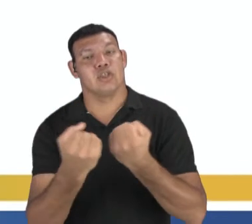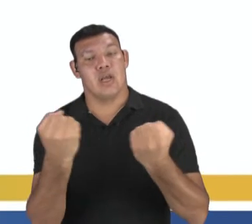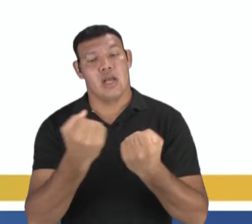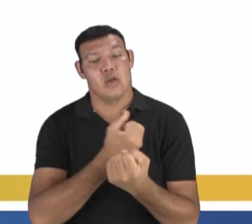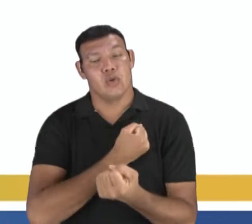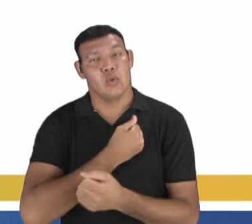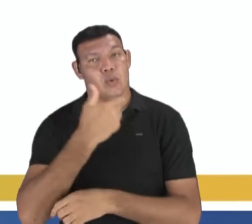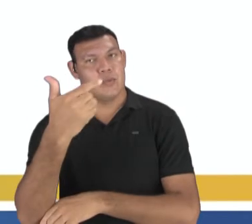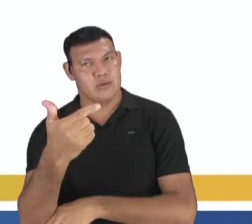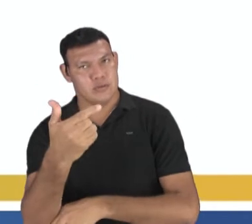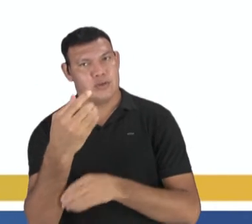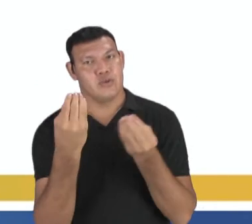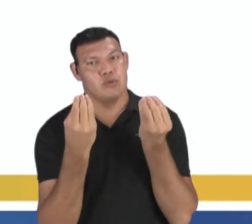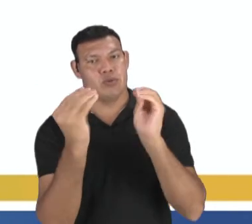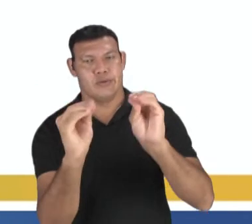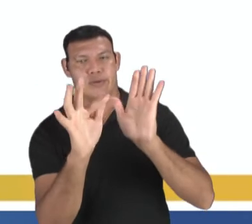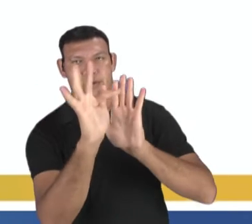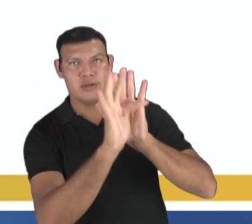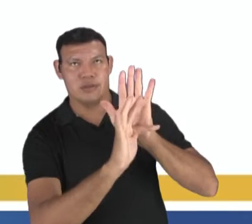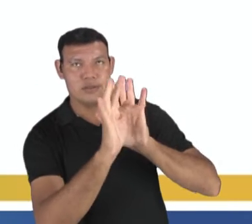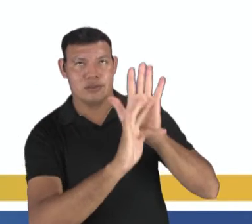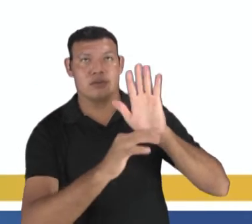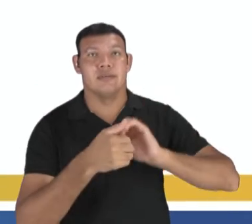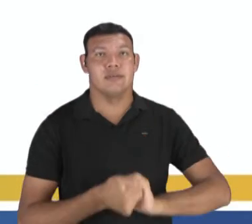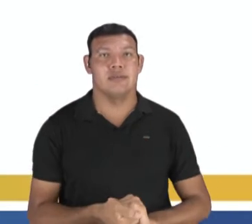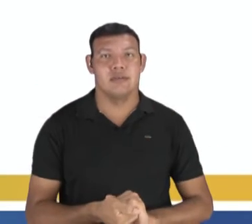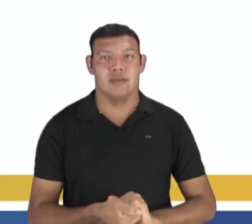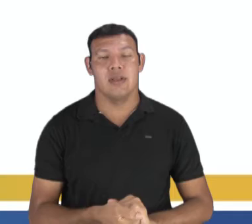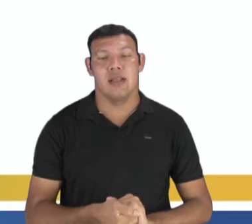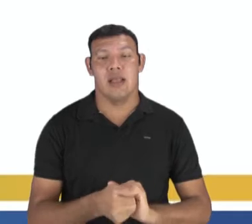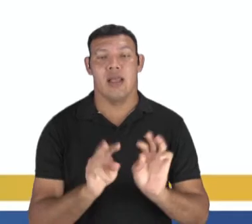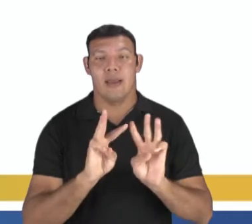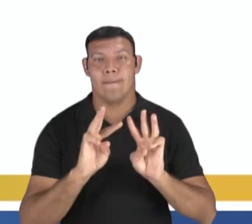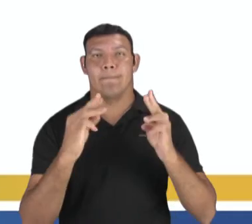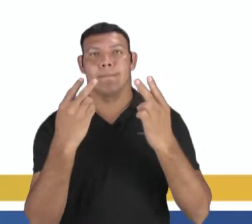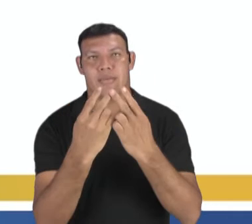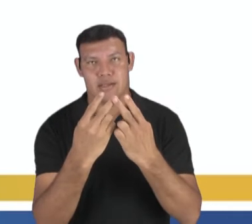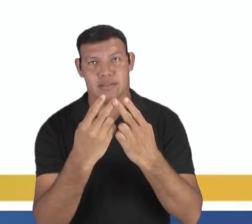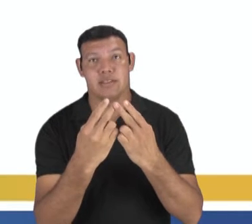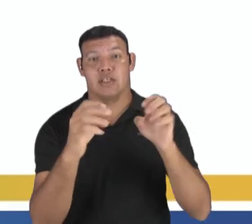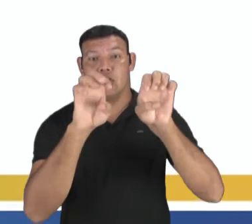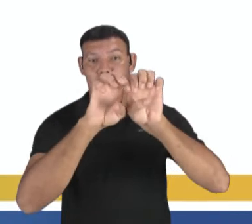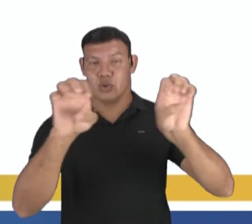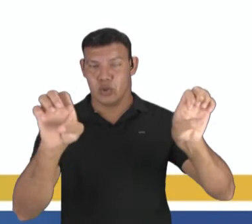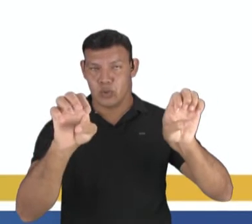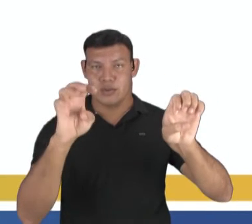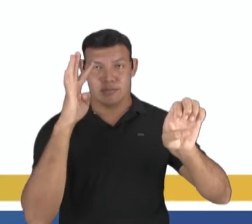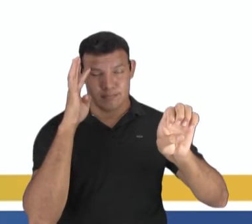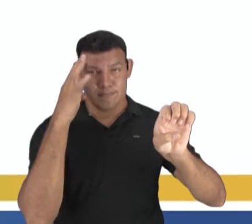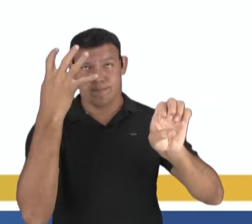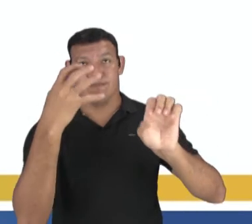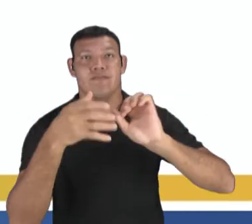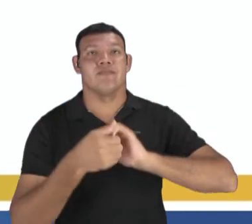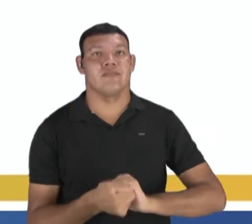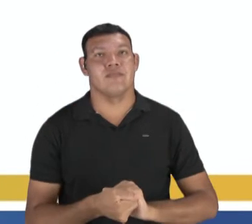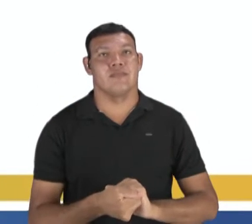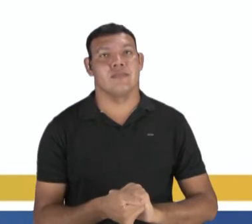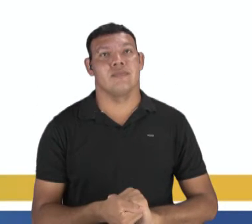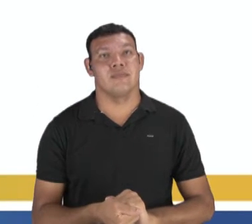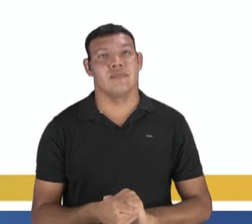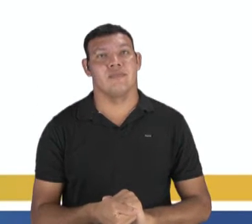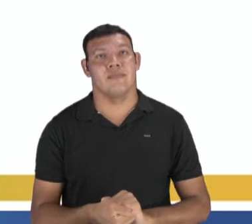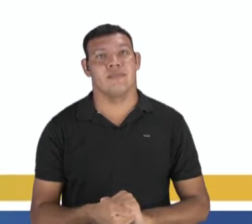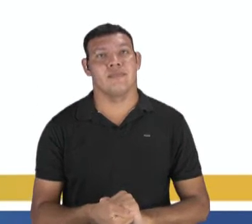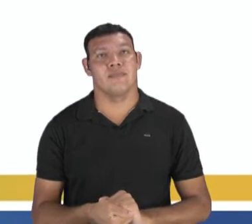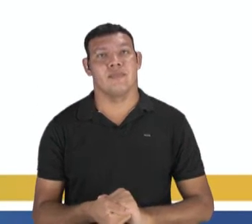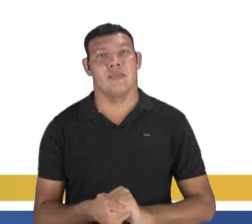essa fórmula, tá? Você poderia descobrir que a massa 2 seria dada por essa equaçãozinha aqui, ó. Essa M1 aqui,